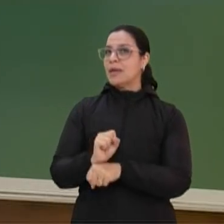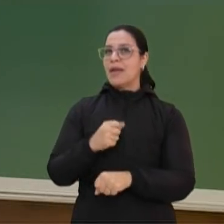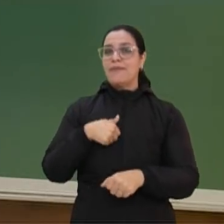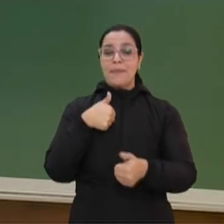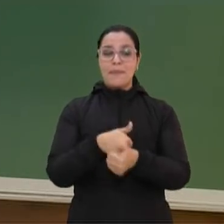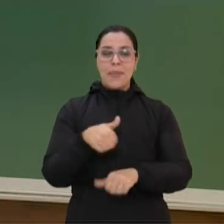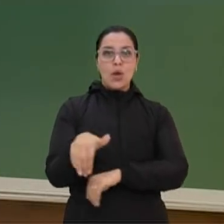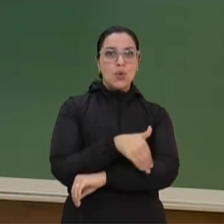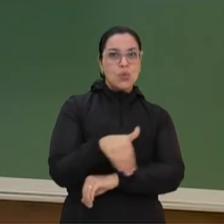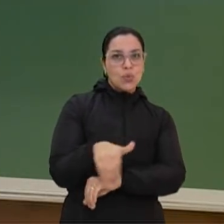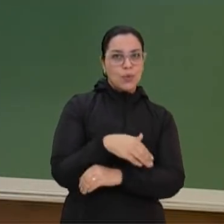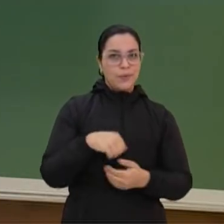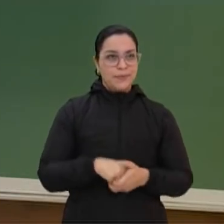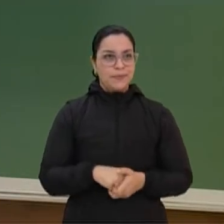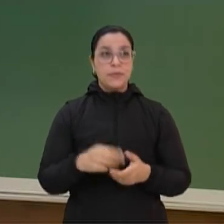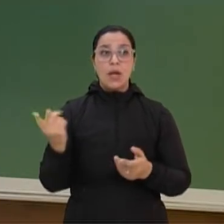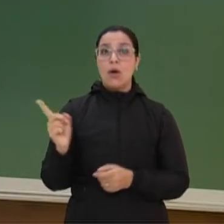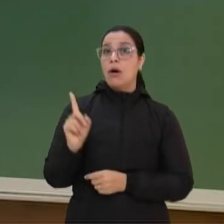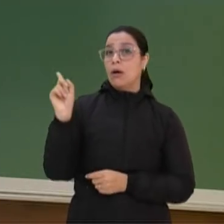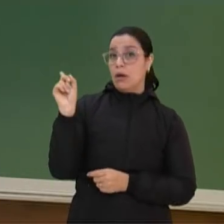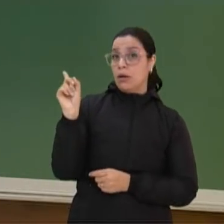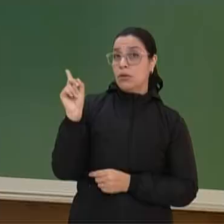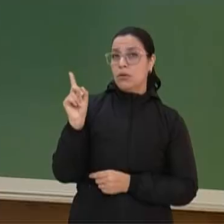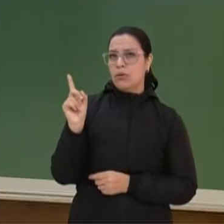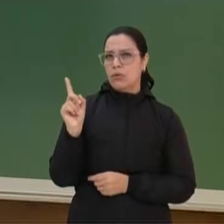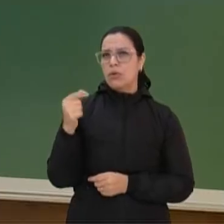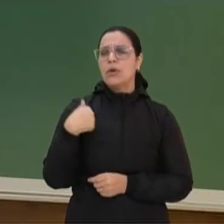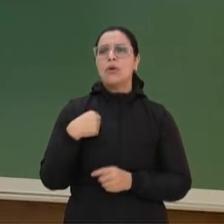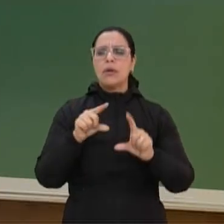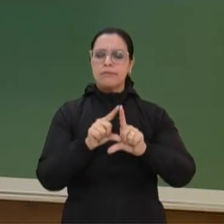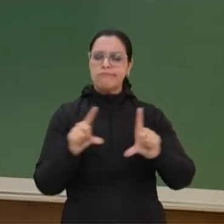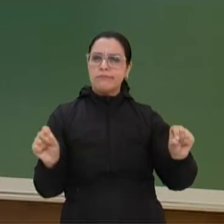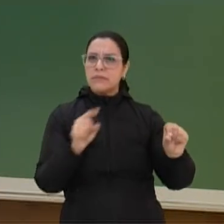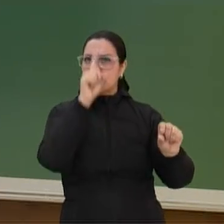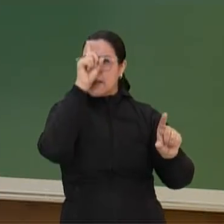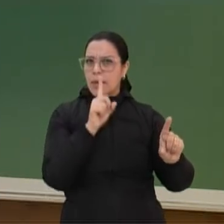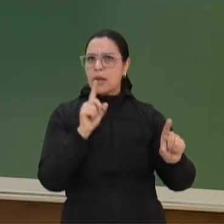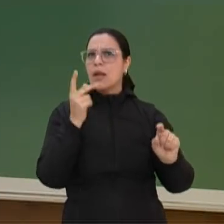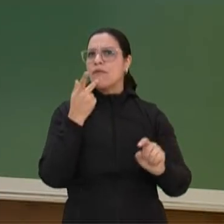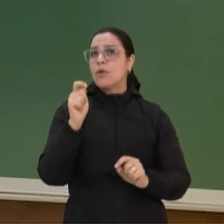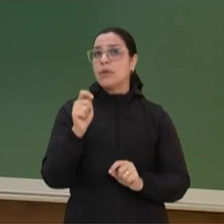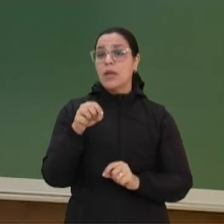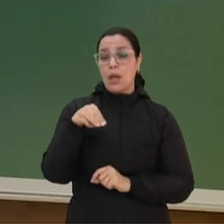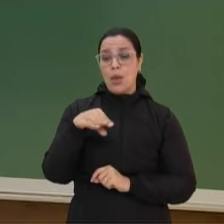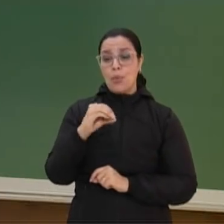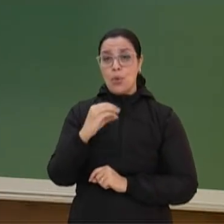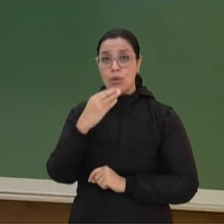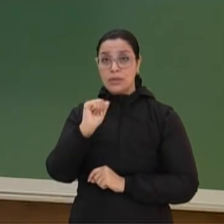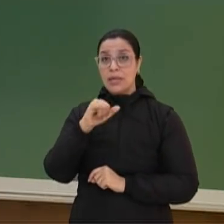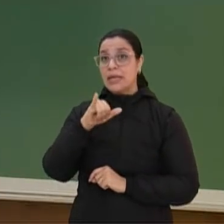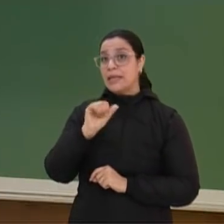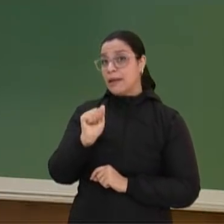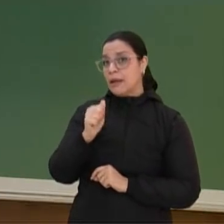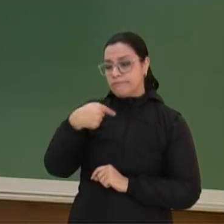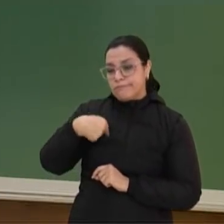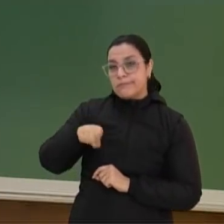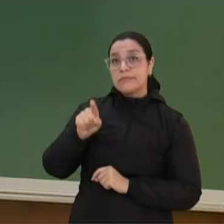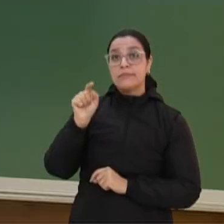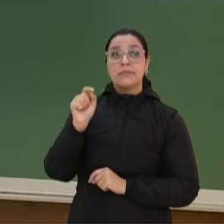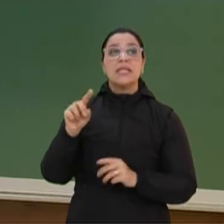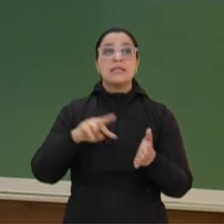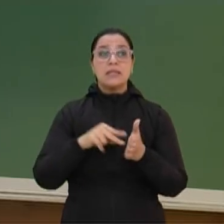se anunciou. A sua passagem já está paga, disse o motorista. Paga por quem? Esse cavalheiro